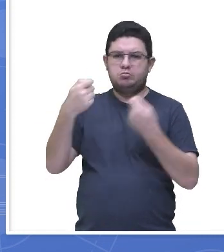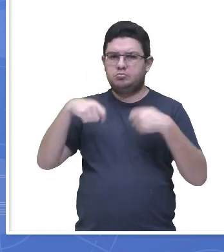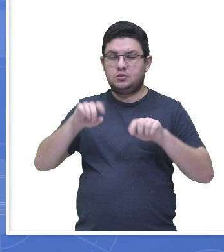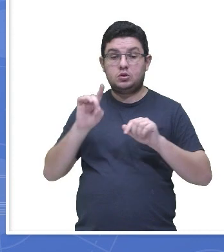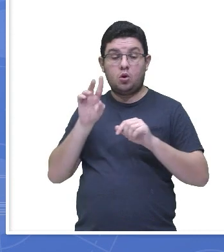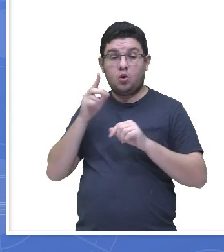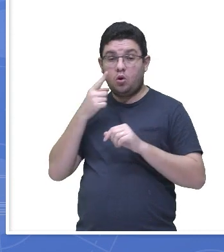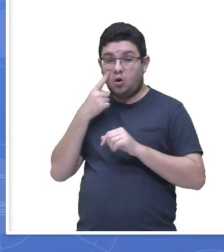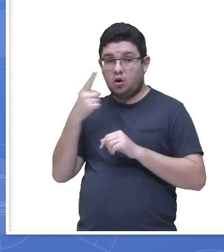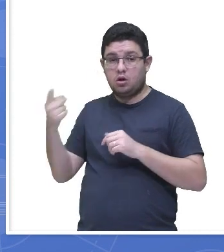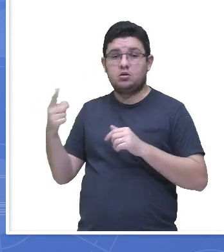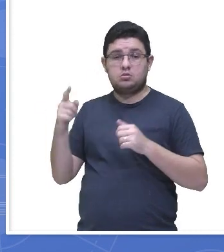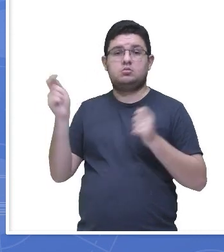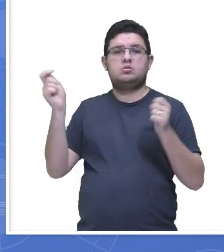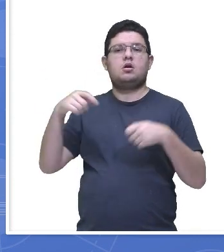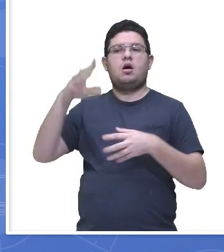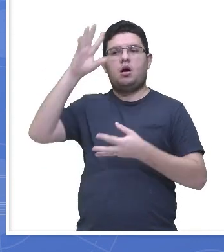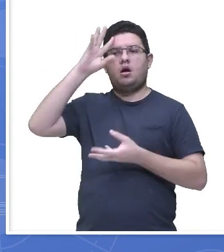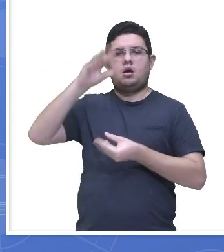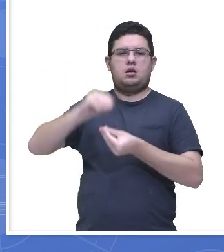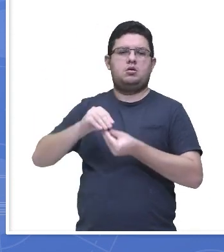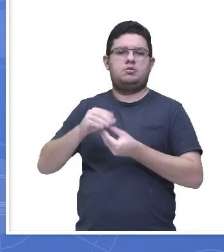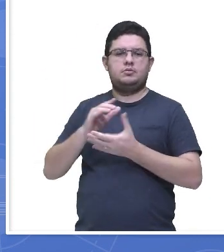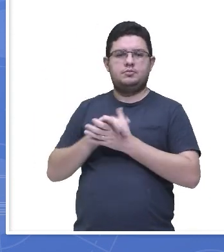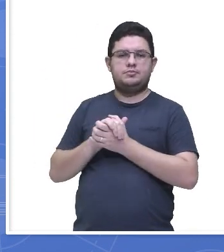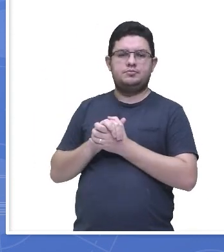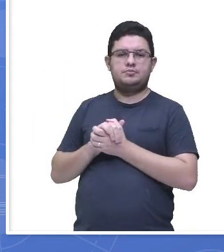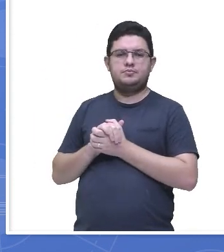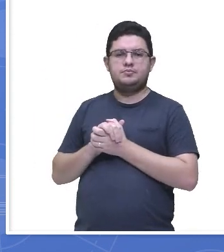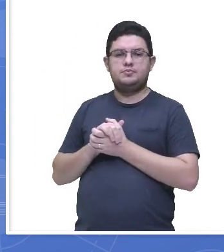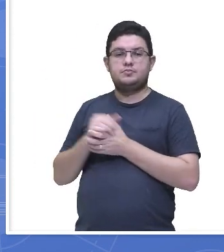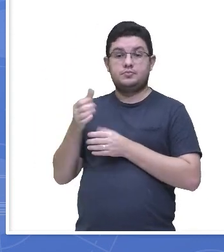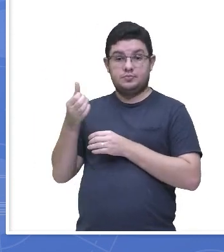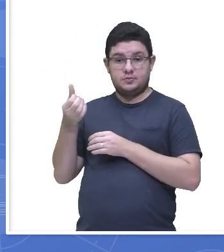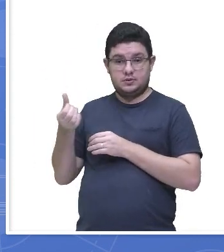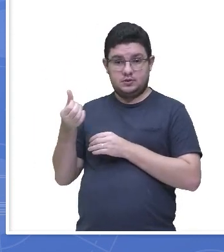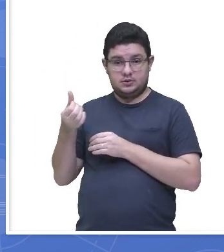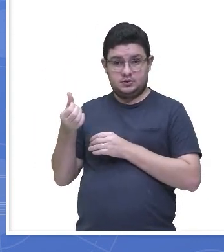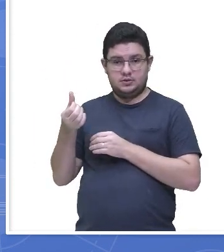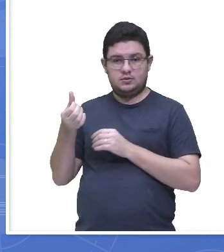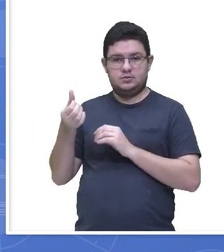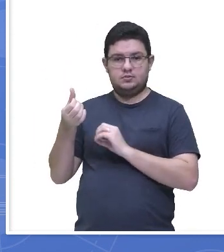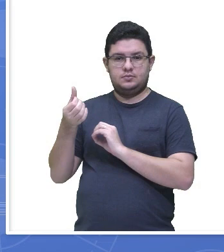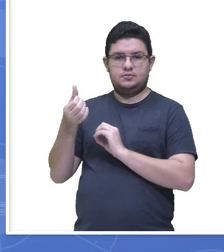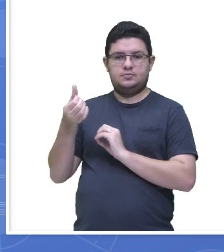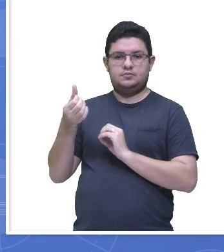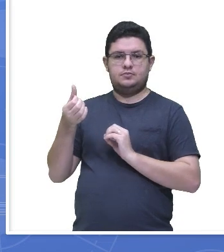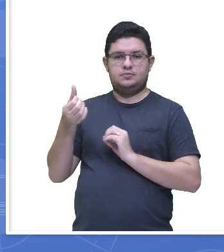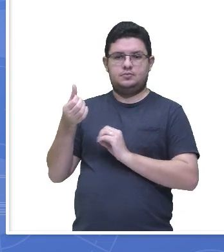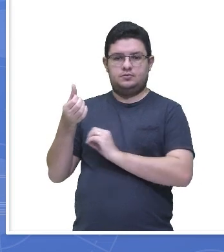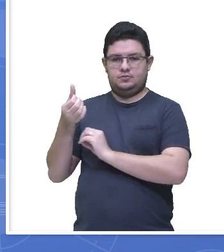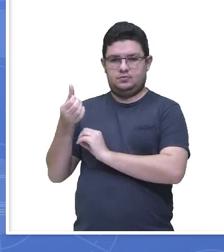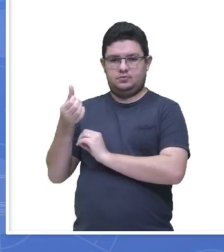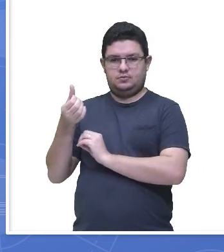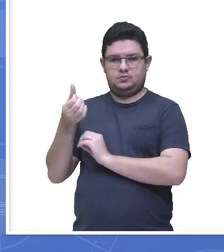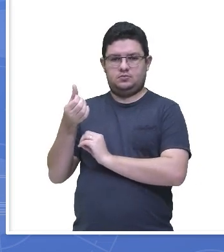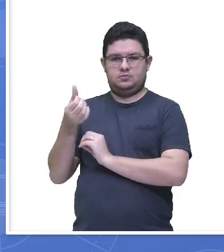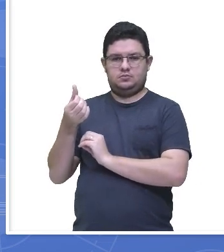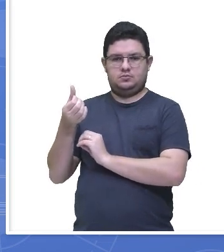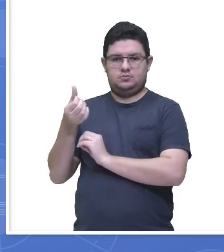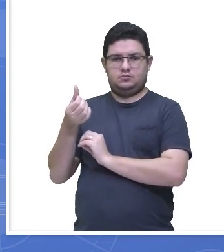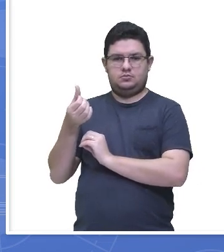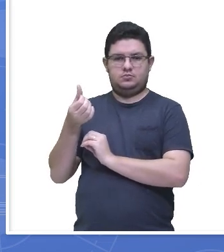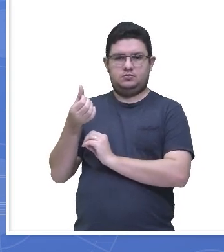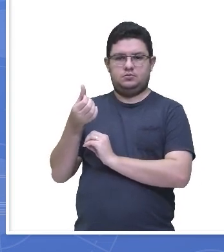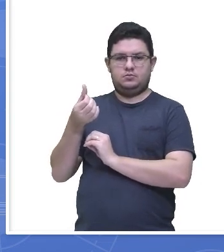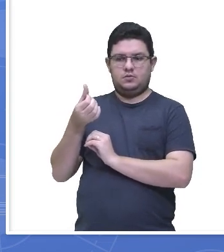espaço inicial é 6 metros. Agora, para calcular a velocidade, eu tenho que calcular a inclinação da reta. O ΔS, que